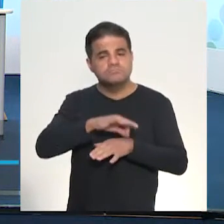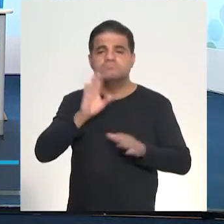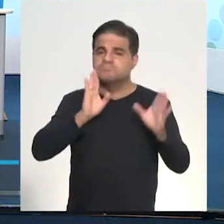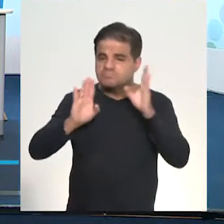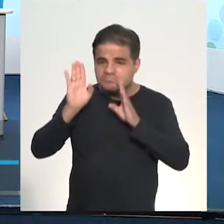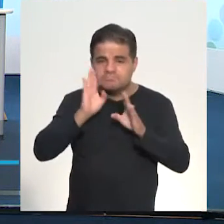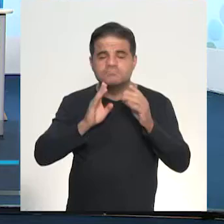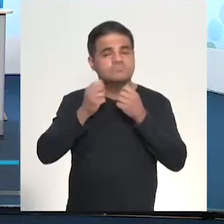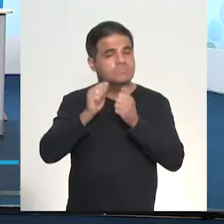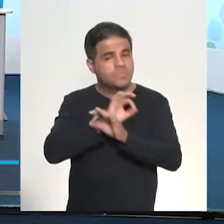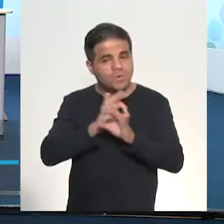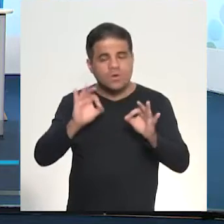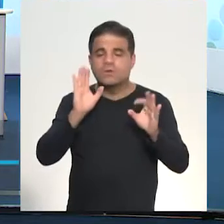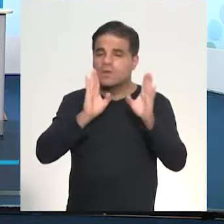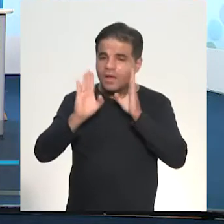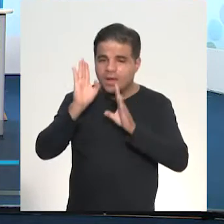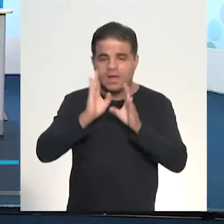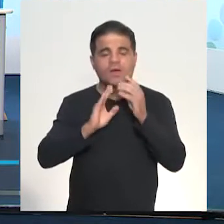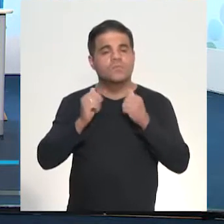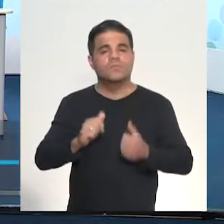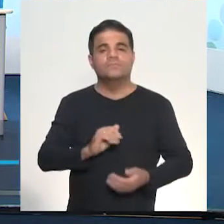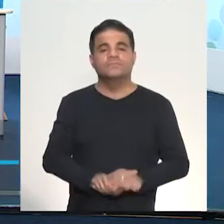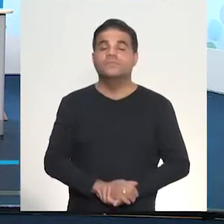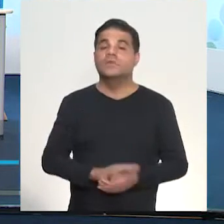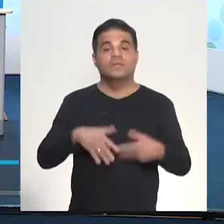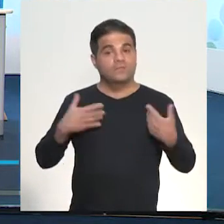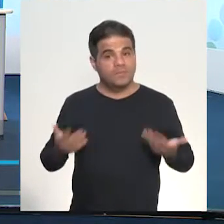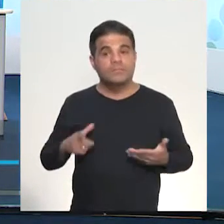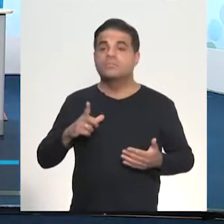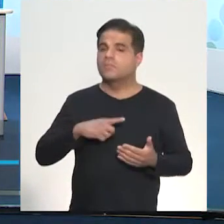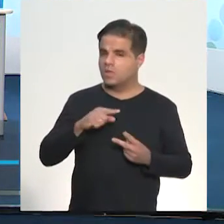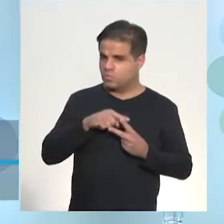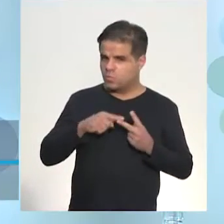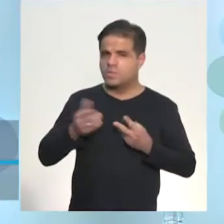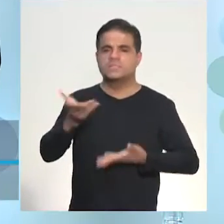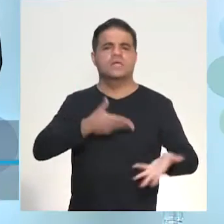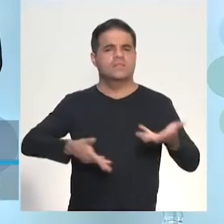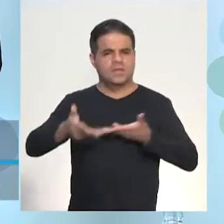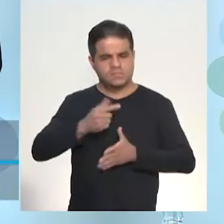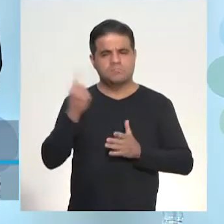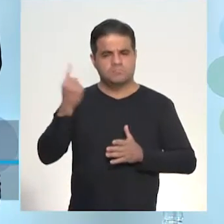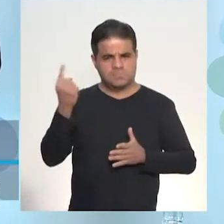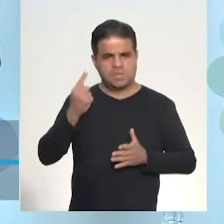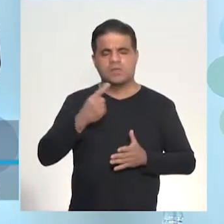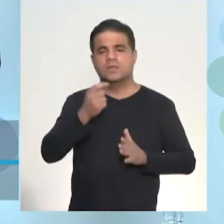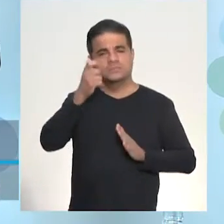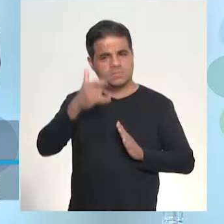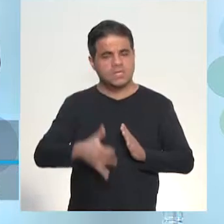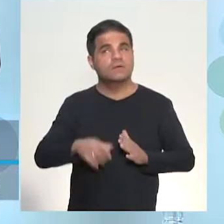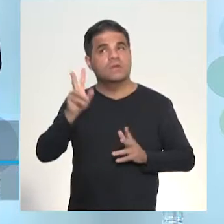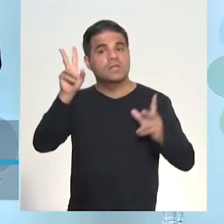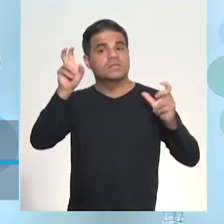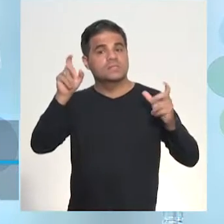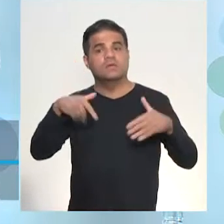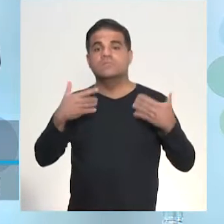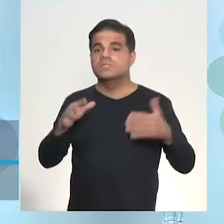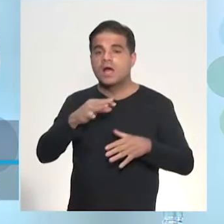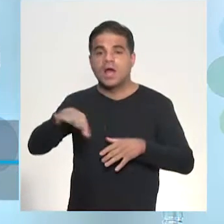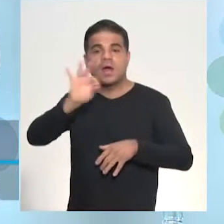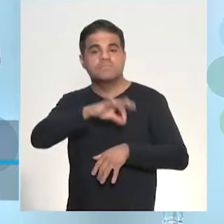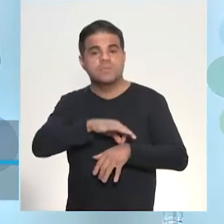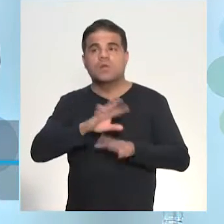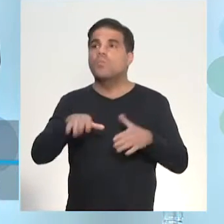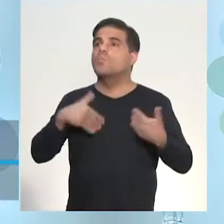bem. lá. Muito legal, né? Legal. Então vamos lá. Então nós já temos aí duas interações. Primeiro falando sobre a questão das abelhas, né? O que importa as